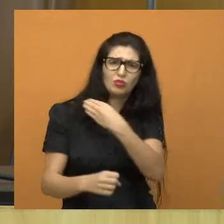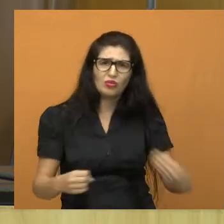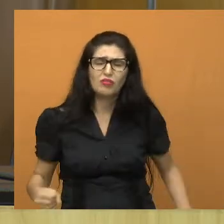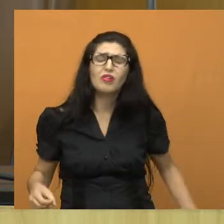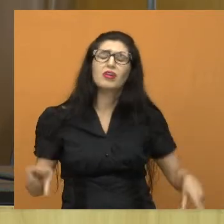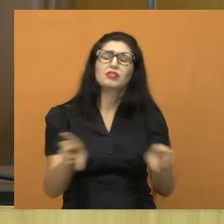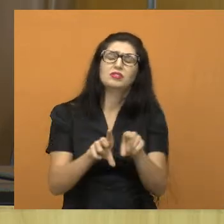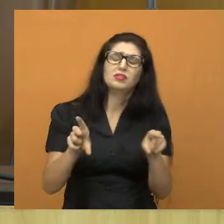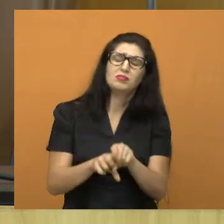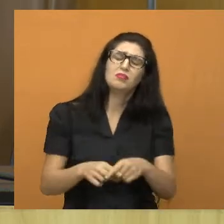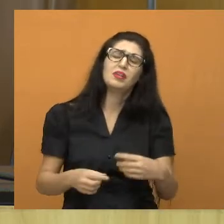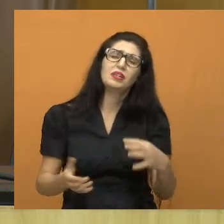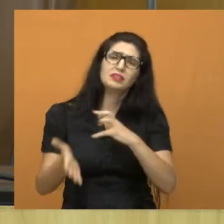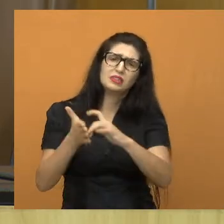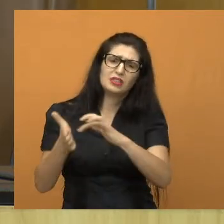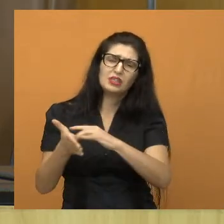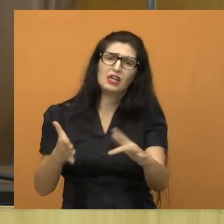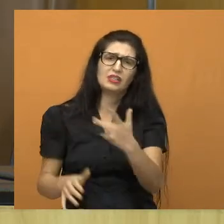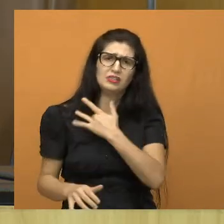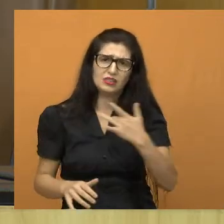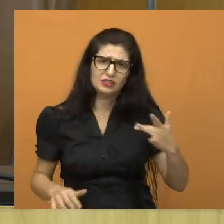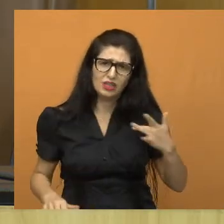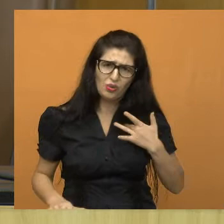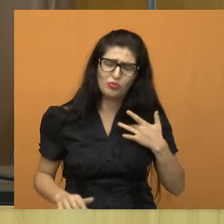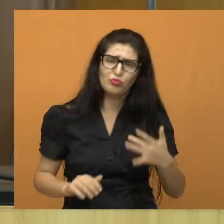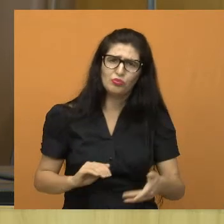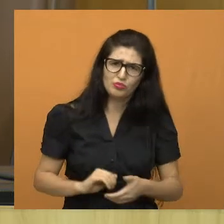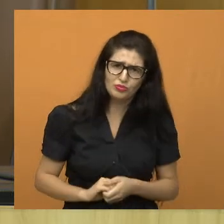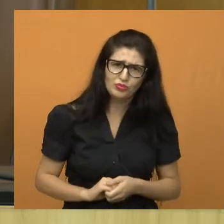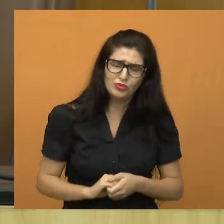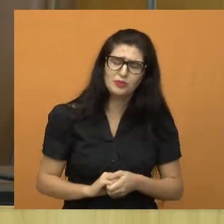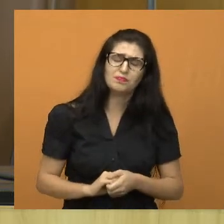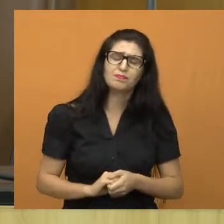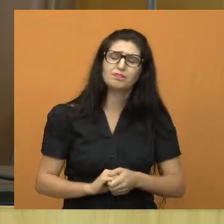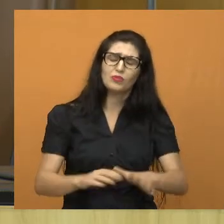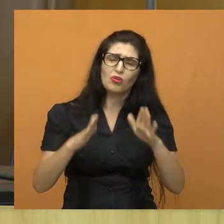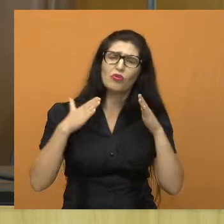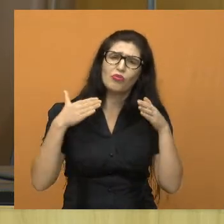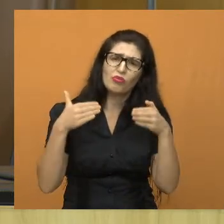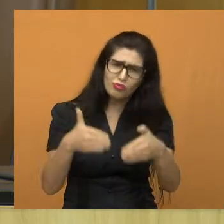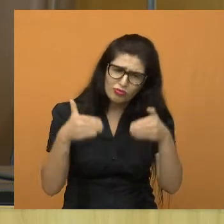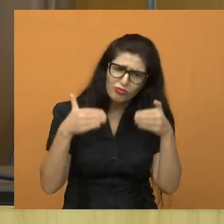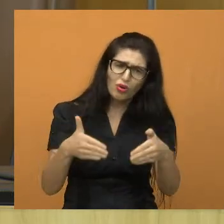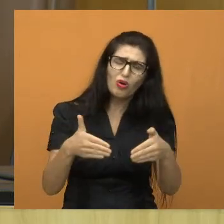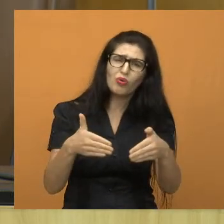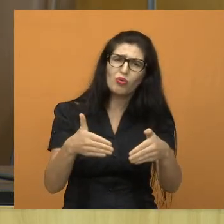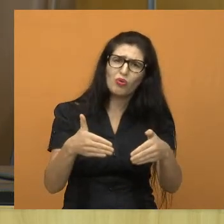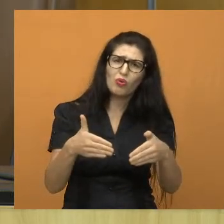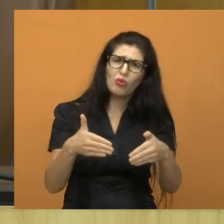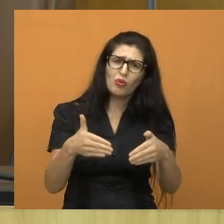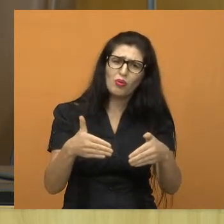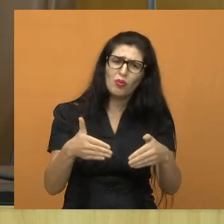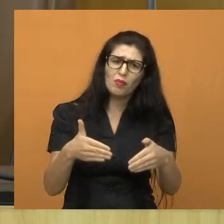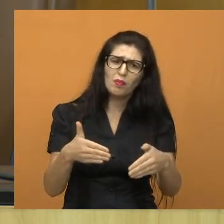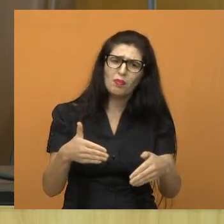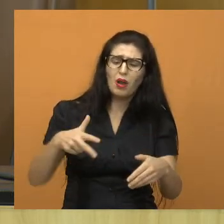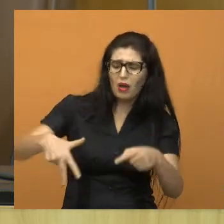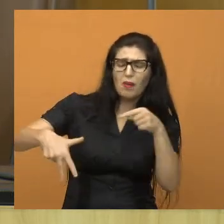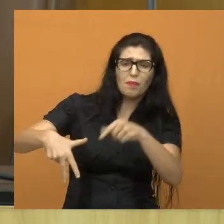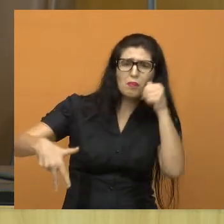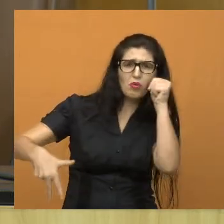e também da Secretaria de Saúde, para que a gente tenha um atendimento direcionado e específico para essa mulher e